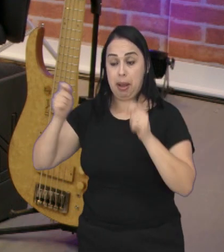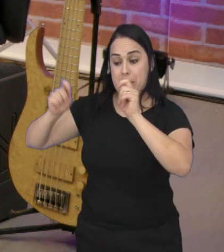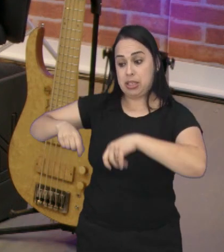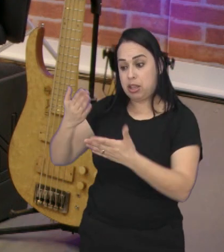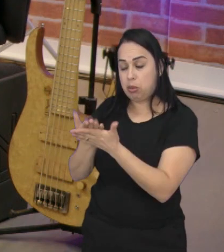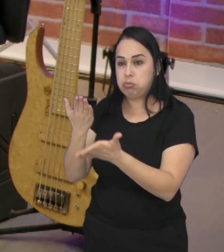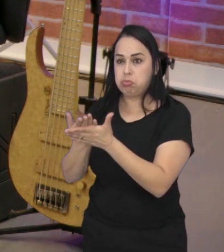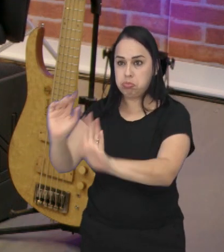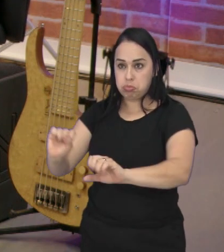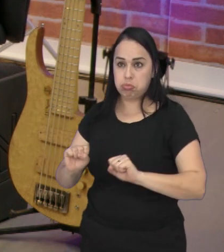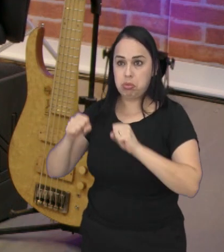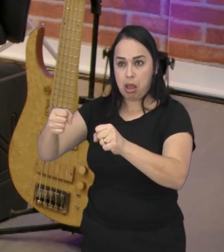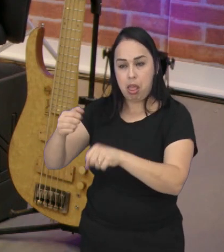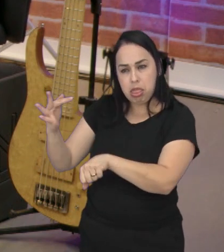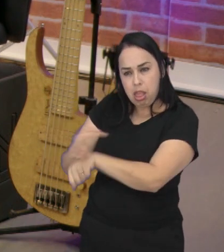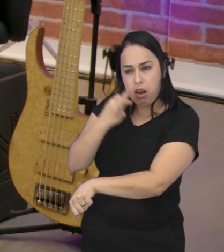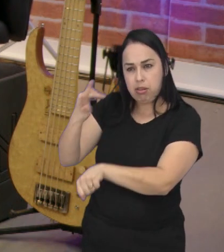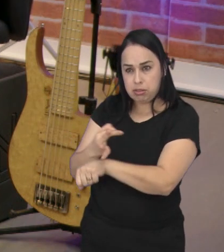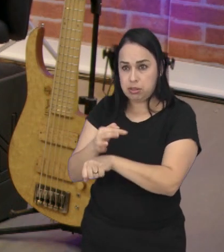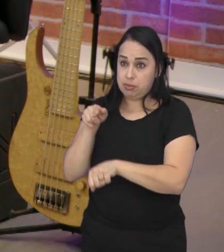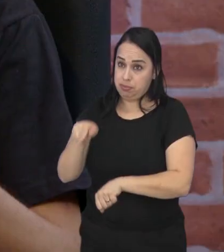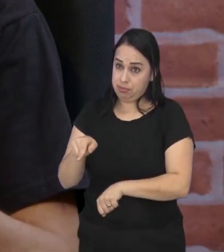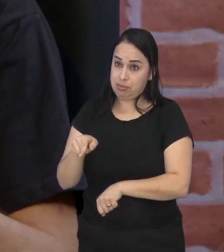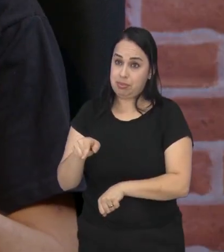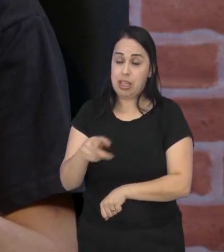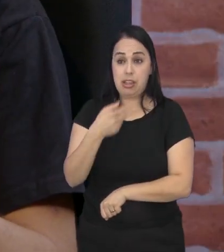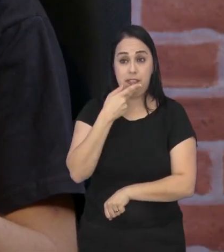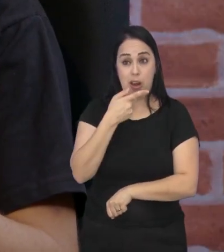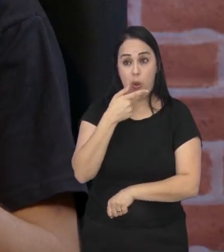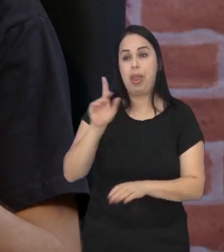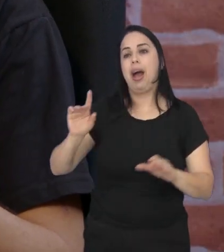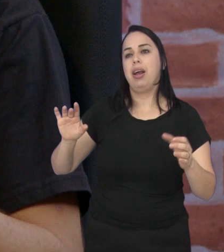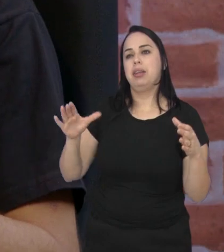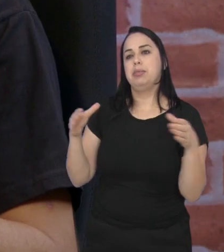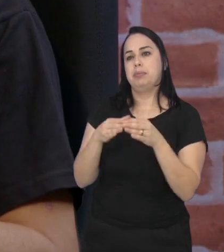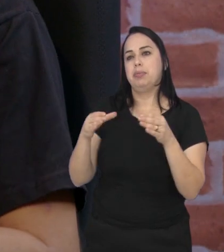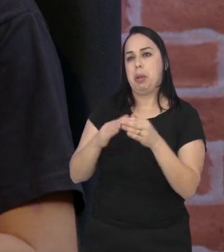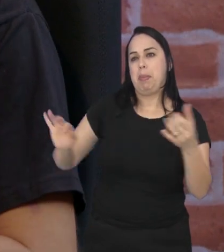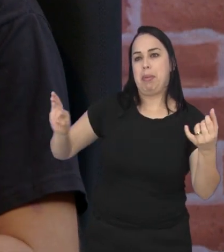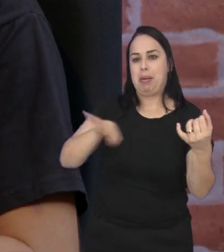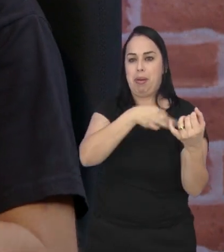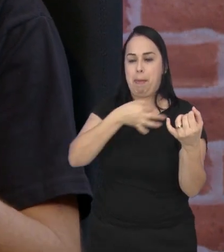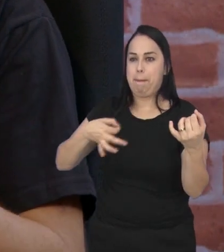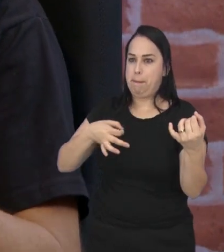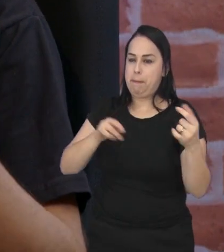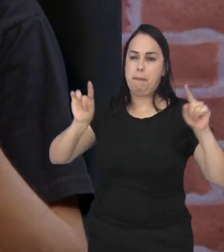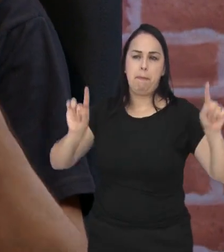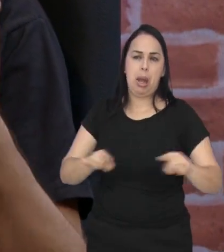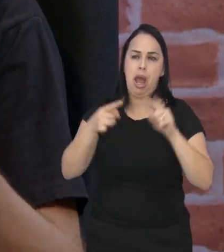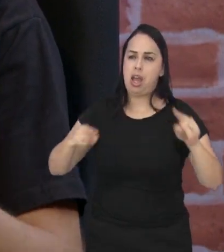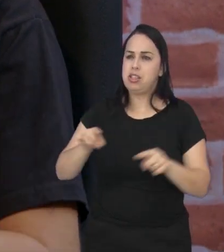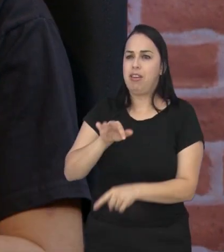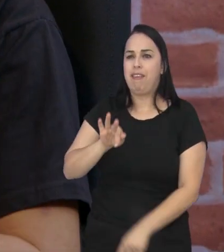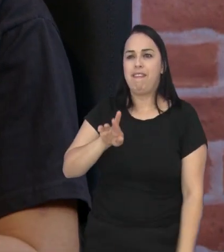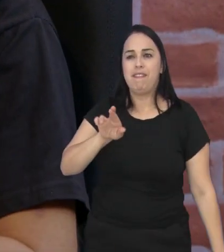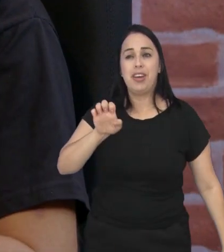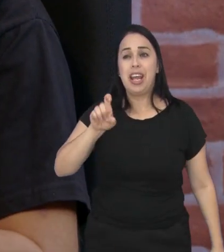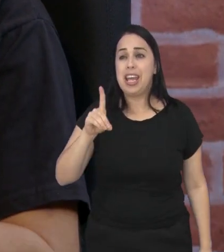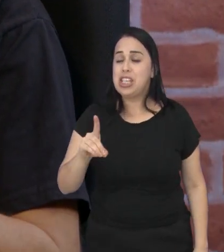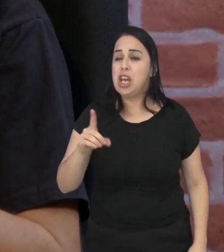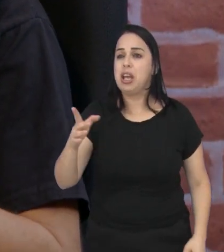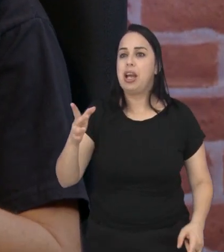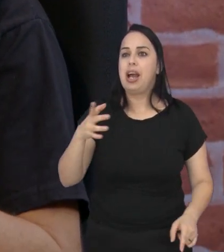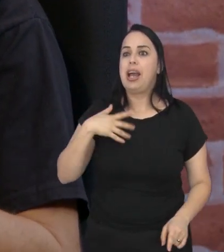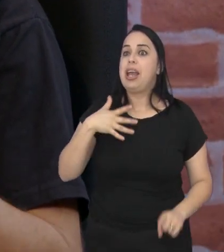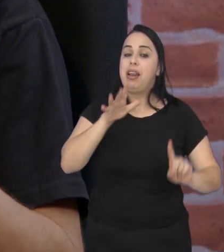estudo, capacidade vem com dedicação, então tem esse lance. Né? Você falou da orquestra, por exemplo, né? Nosso maestro, Fred,